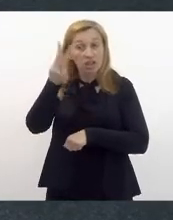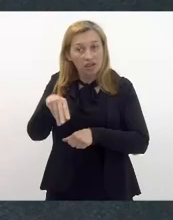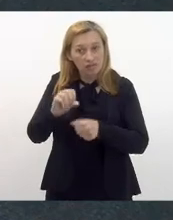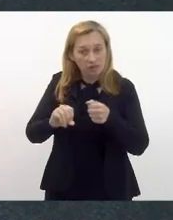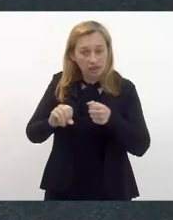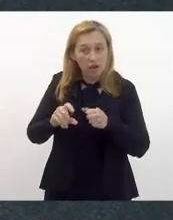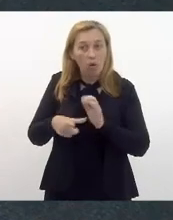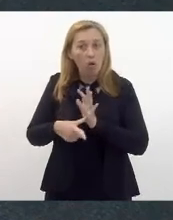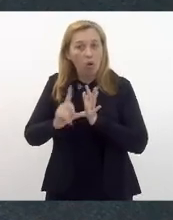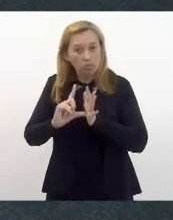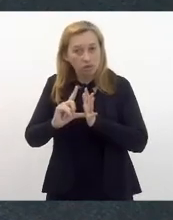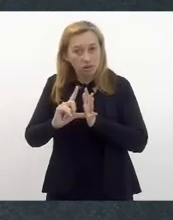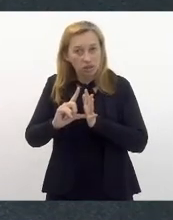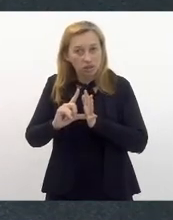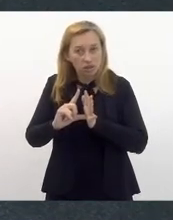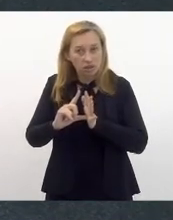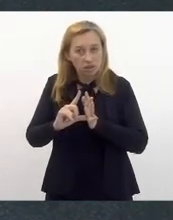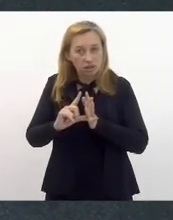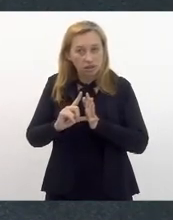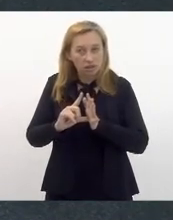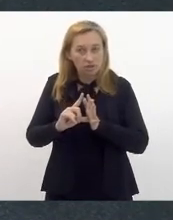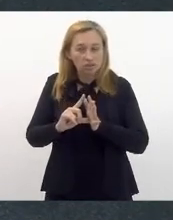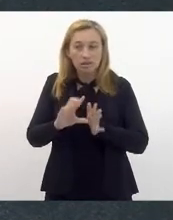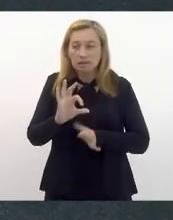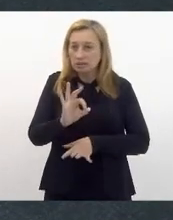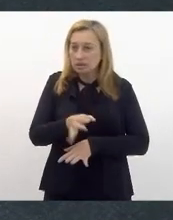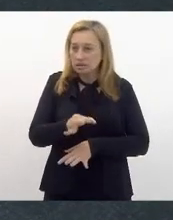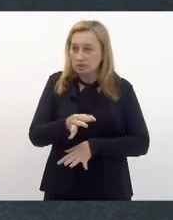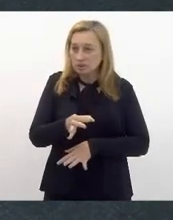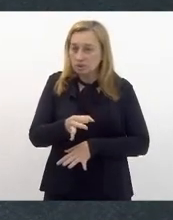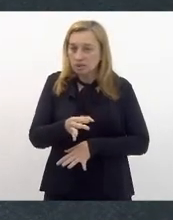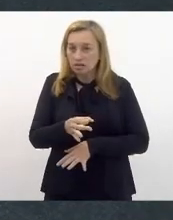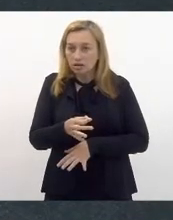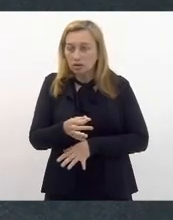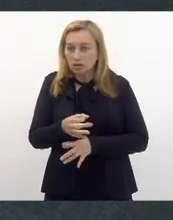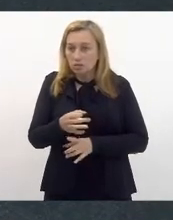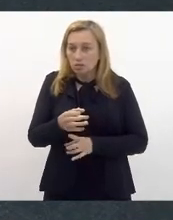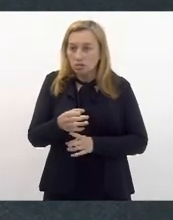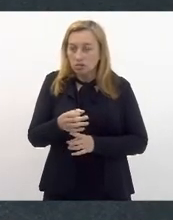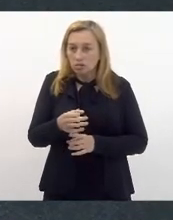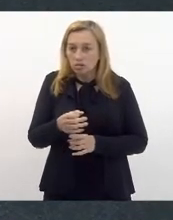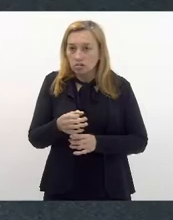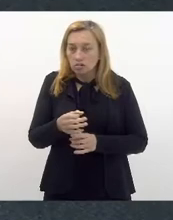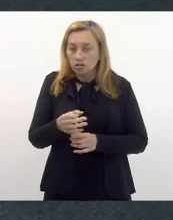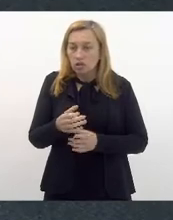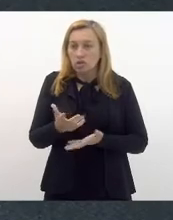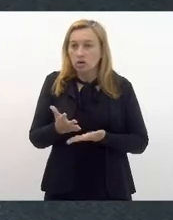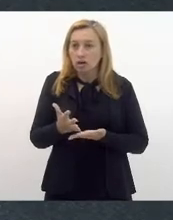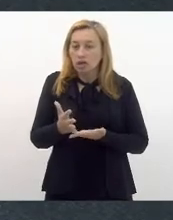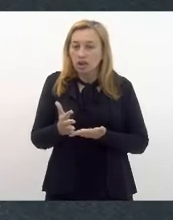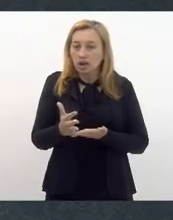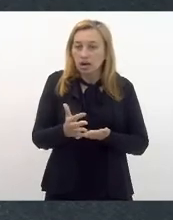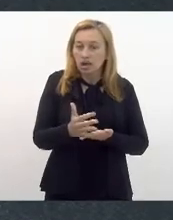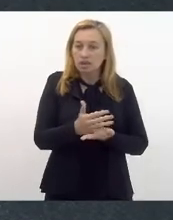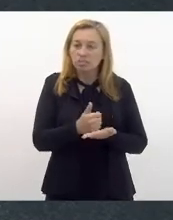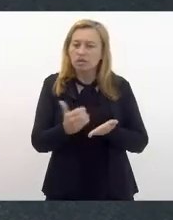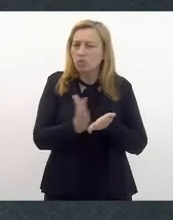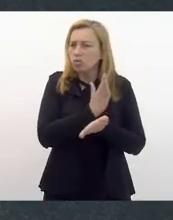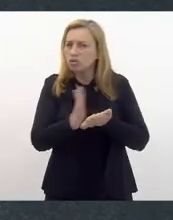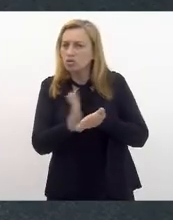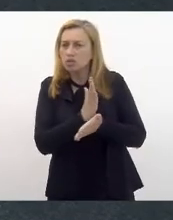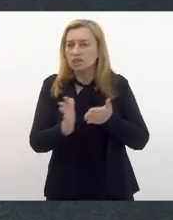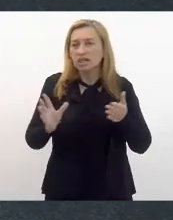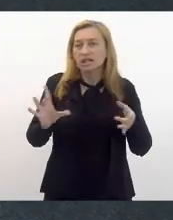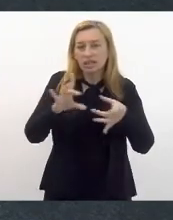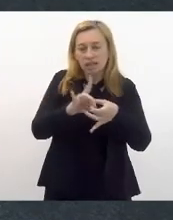mas ontem e inadvertidamente não atenta a correndo ali algumas questões ligadas